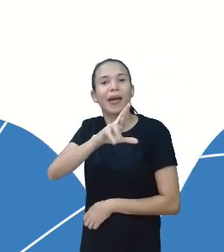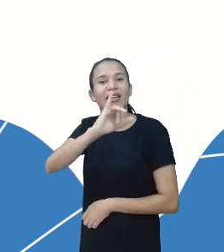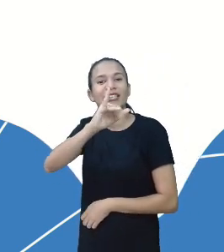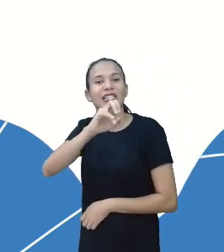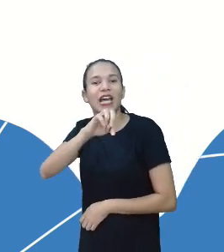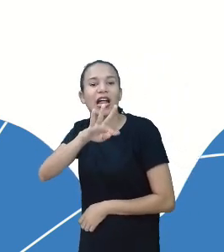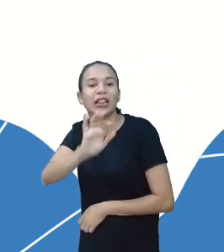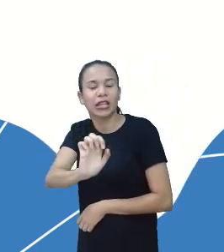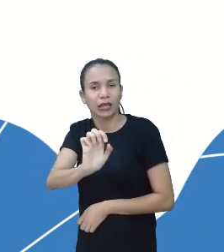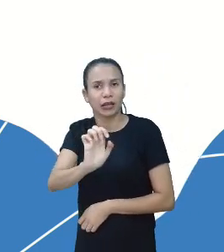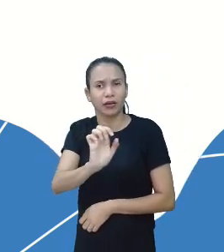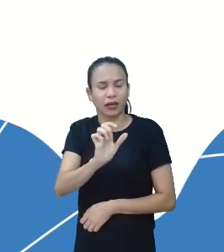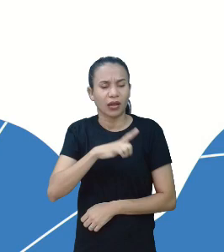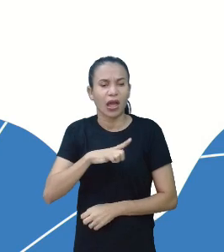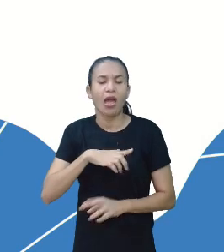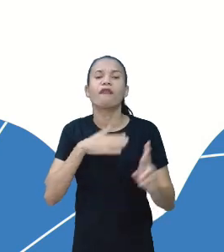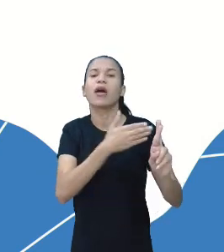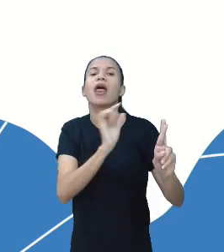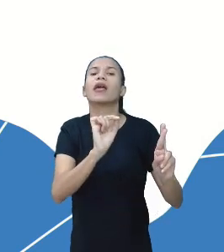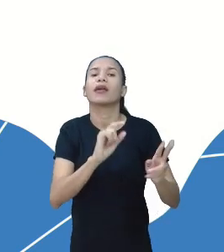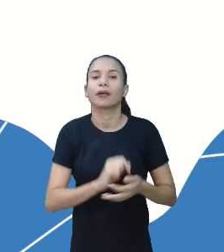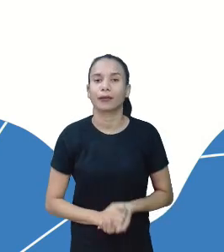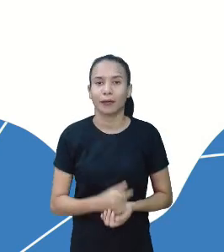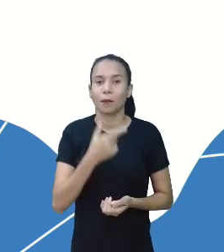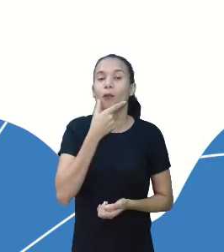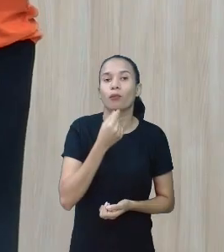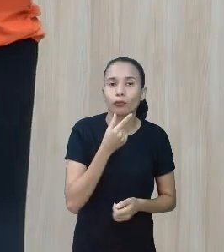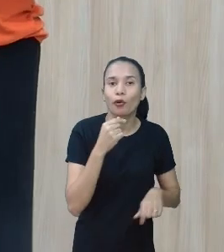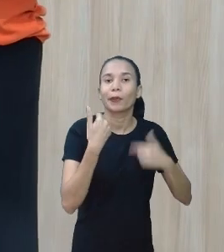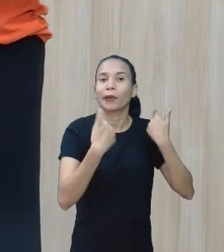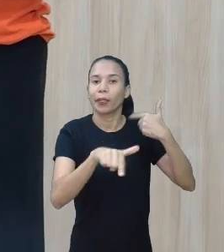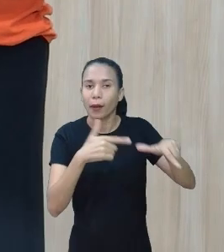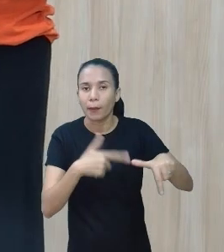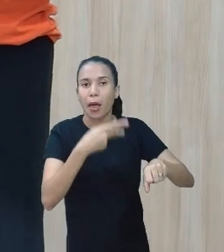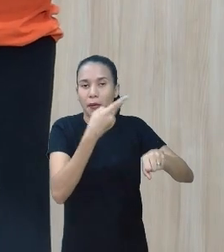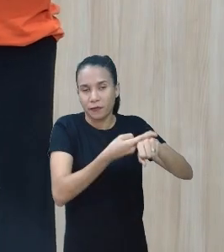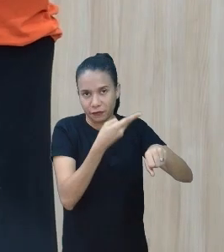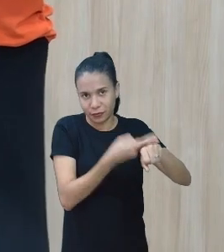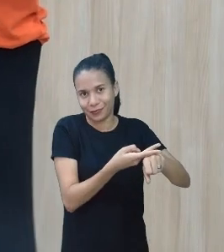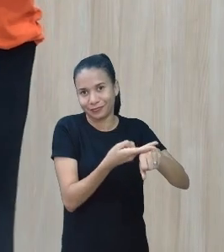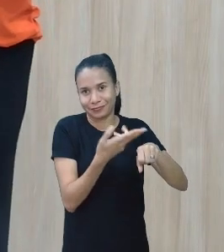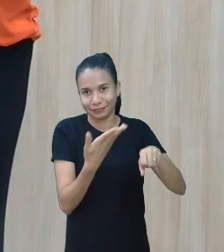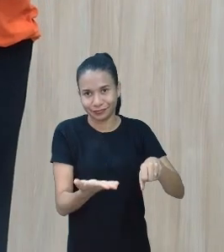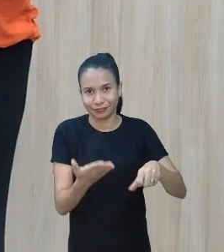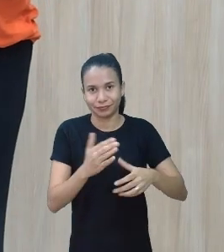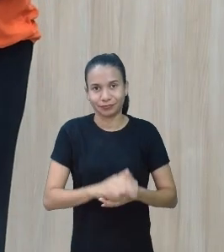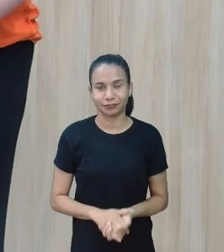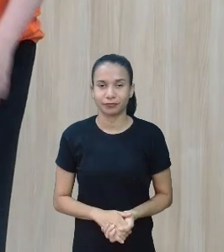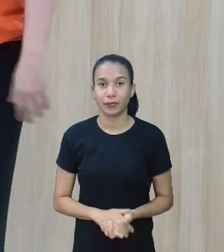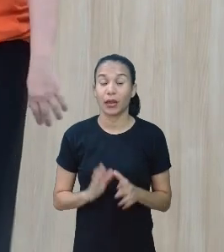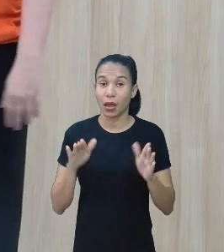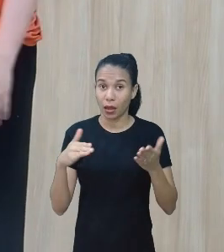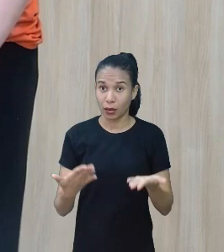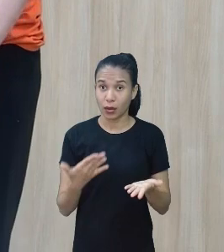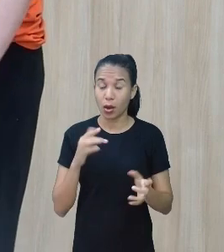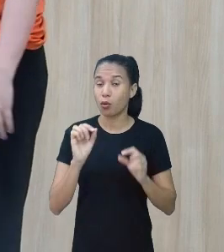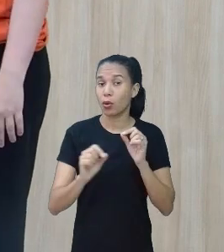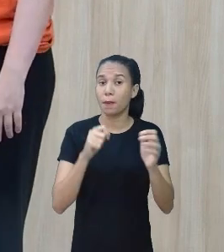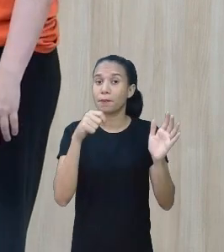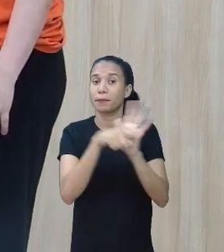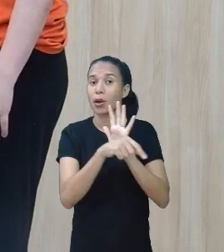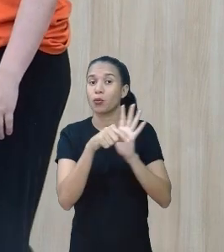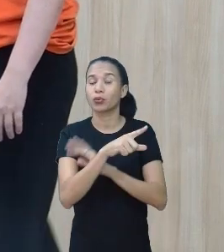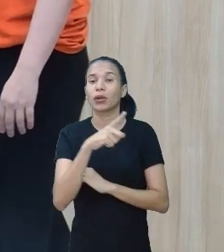comerciante, ele está se referindo a quem? Ao homem que trabalhava na vidraçaria. Então, quando a